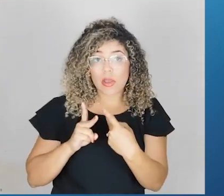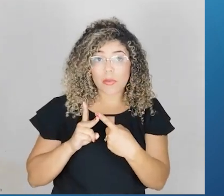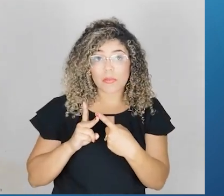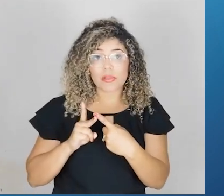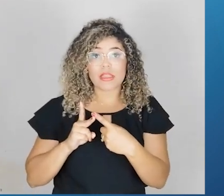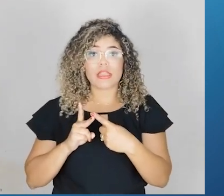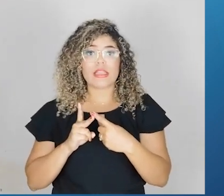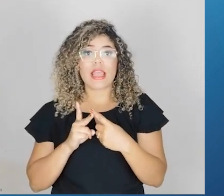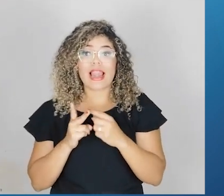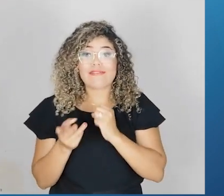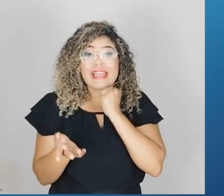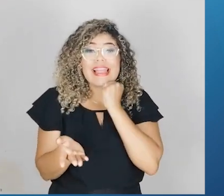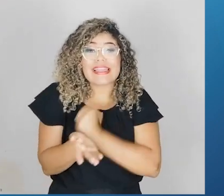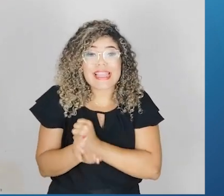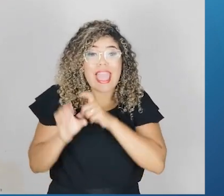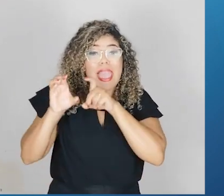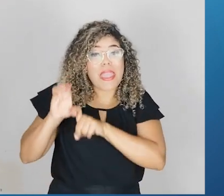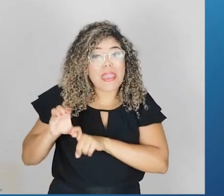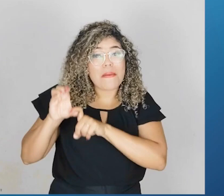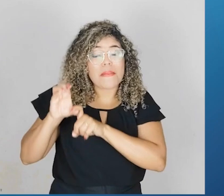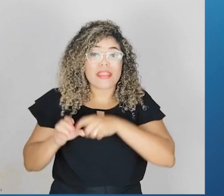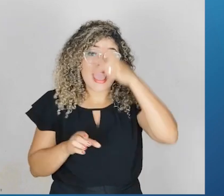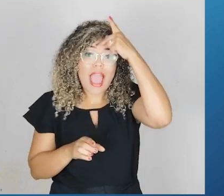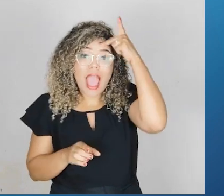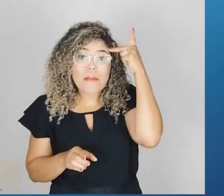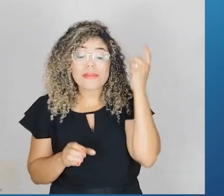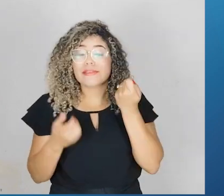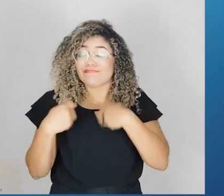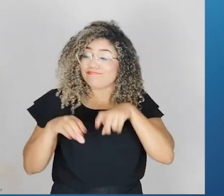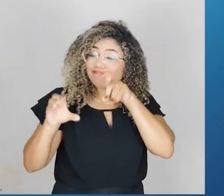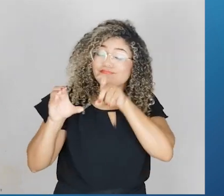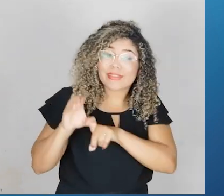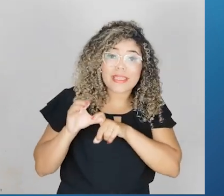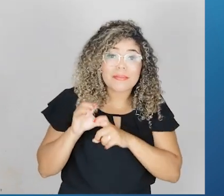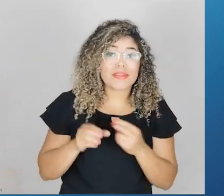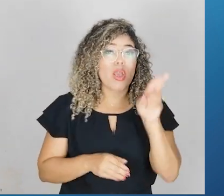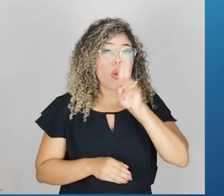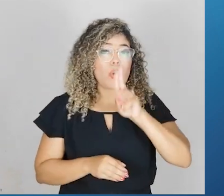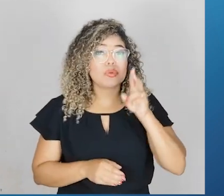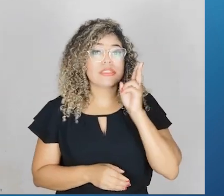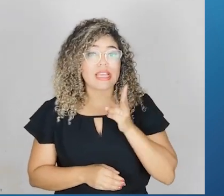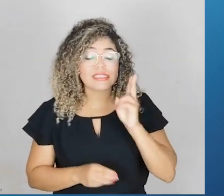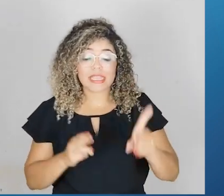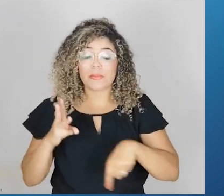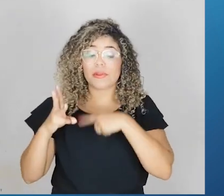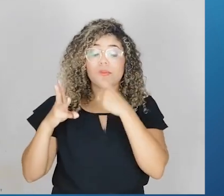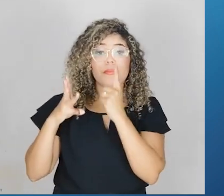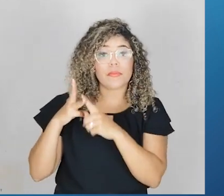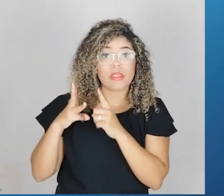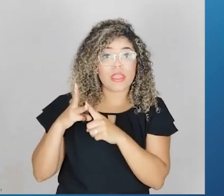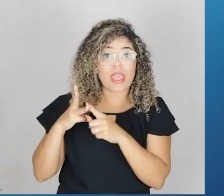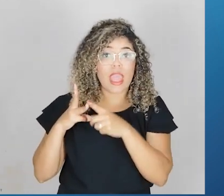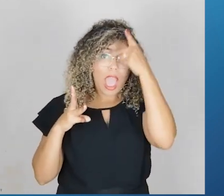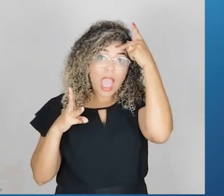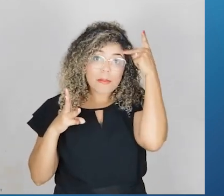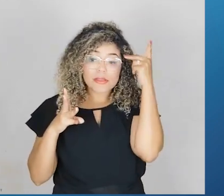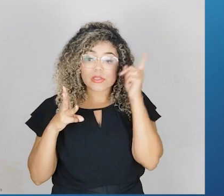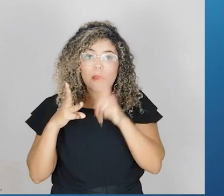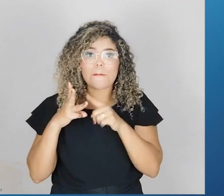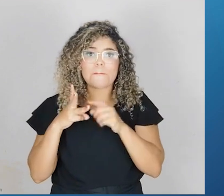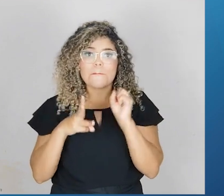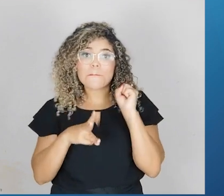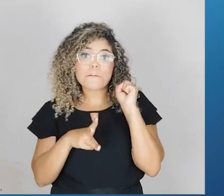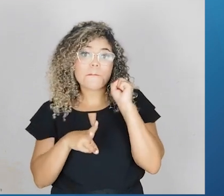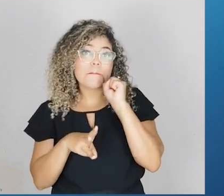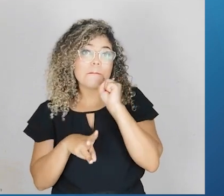da dependência. Chega um momento em que a pessoa está dependente dessa substância. No terceiro momento, nós temos a abstinência. Quando chega